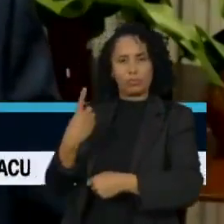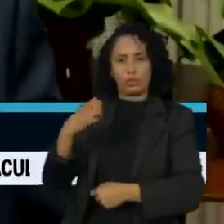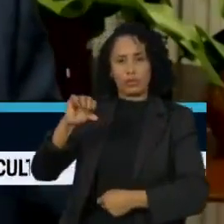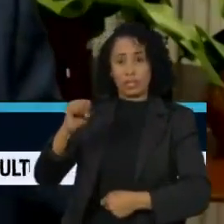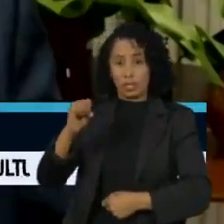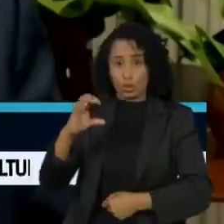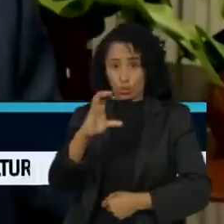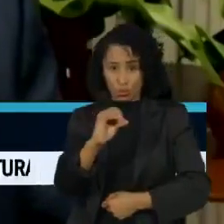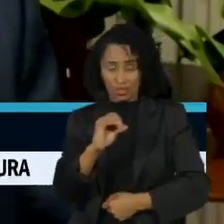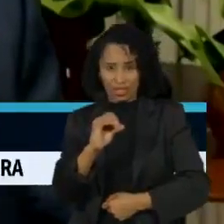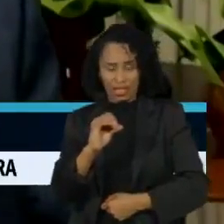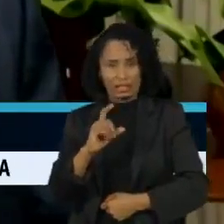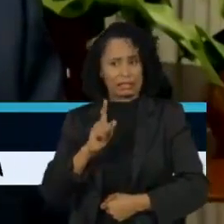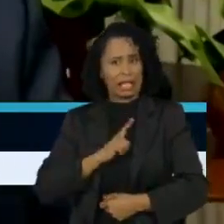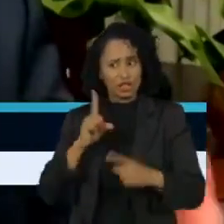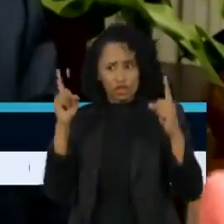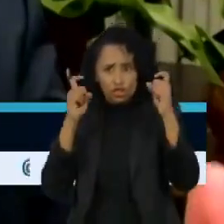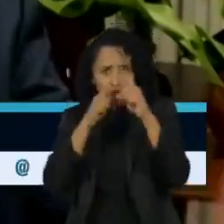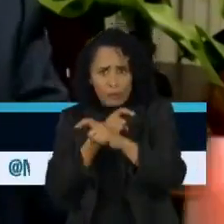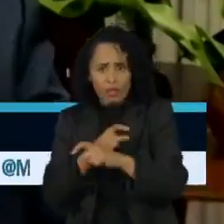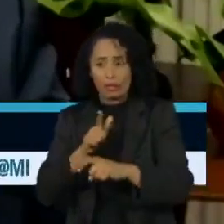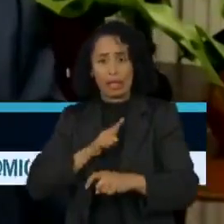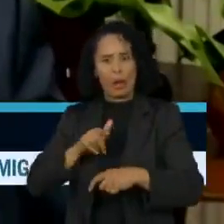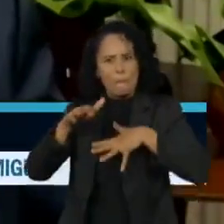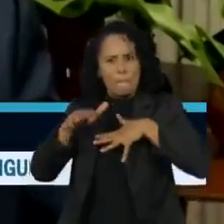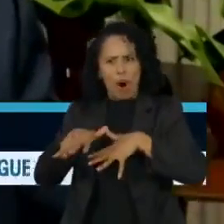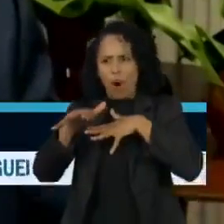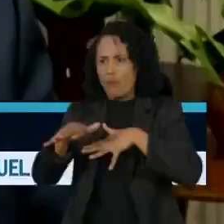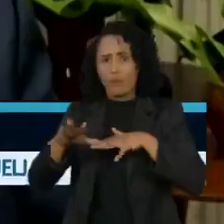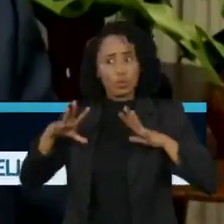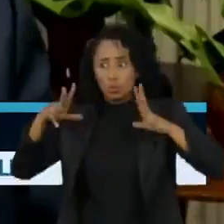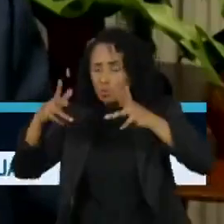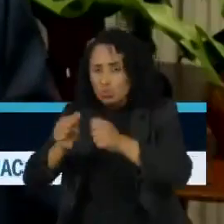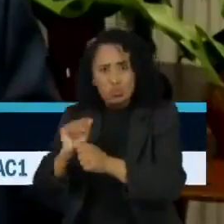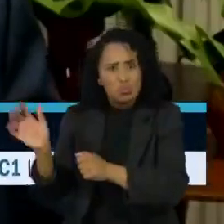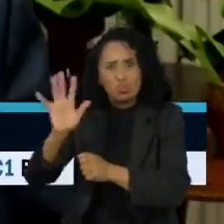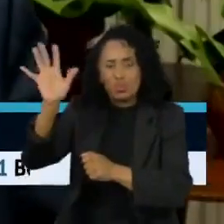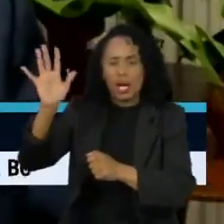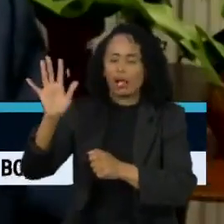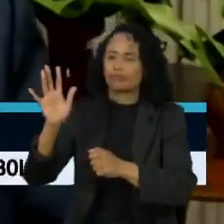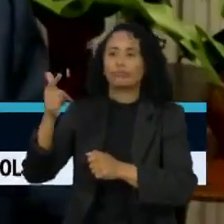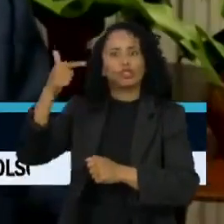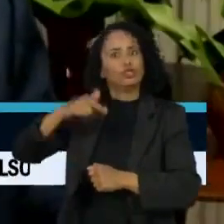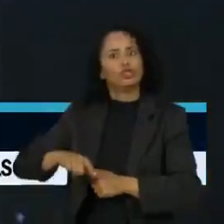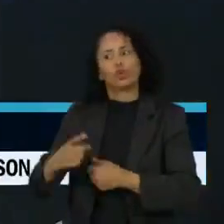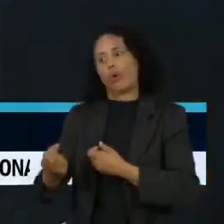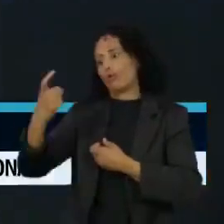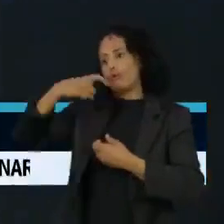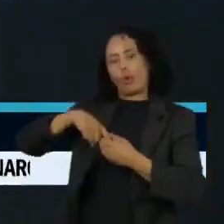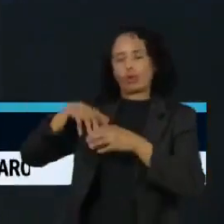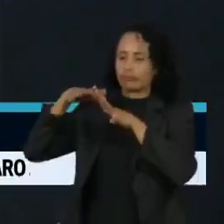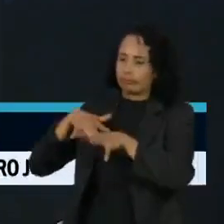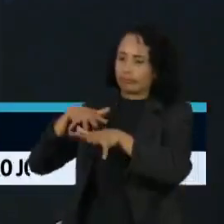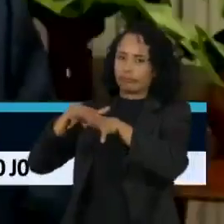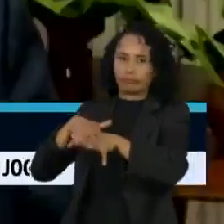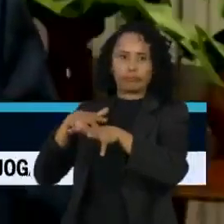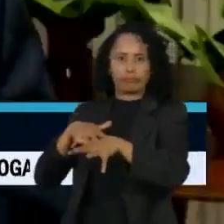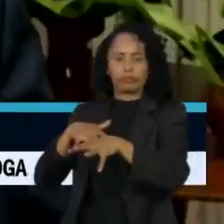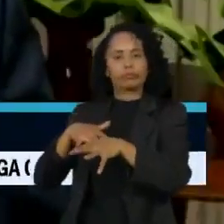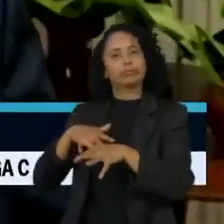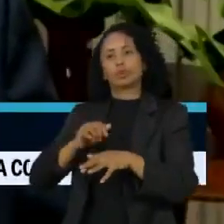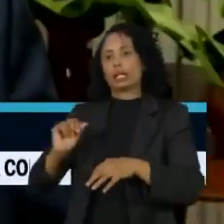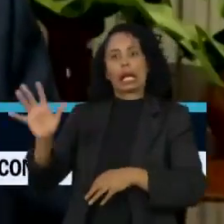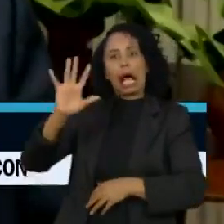que houve no Brasil um grande movimento contra a caristia, ela retoma agora o fôlego. E é claro que uma inflação nesse